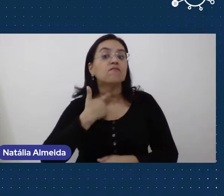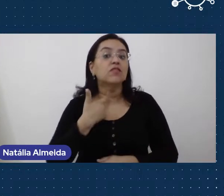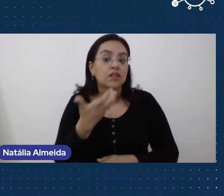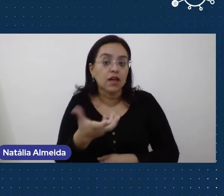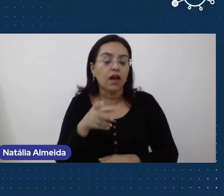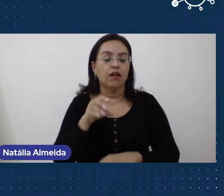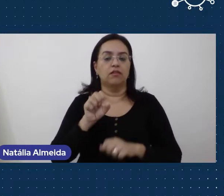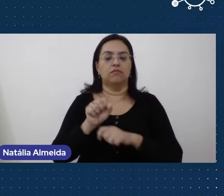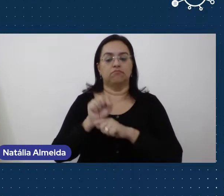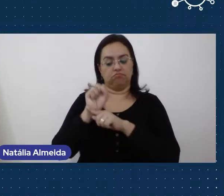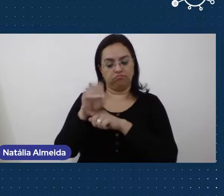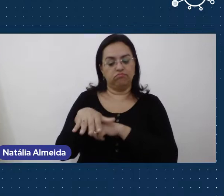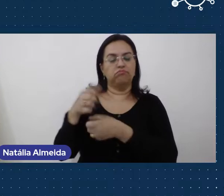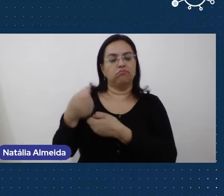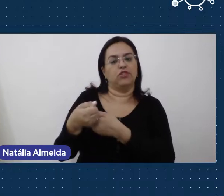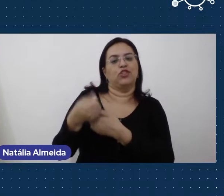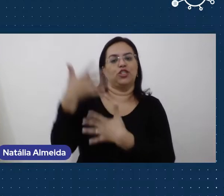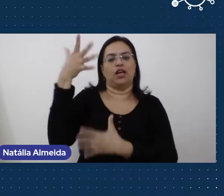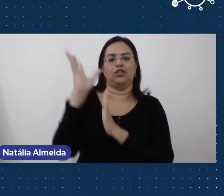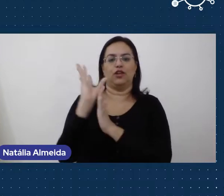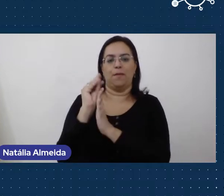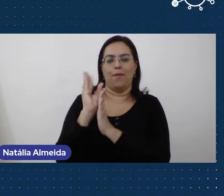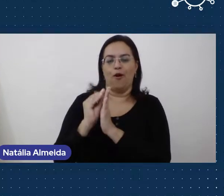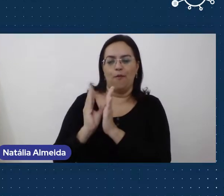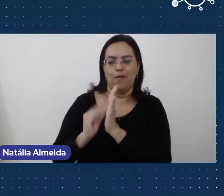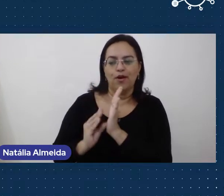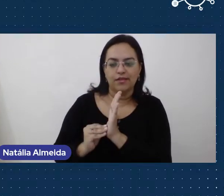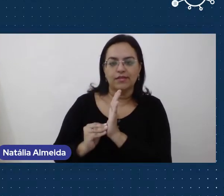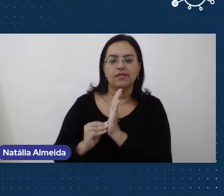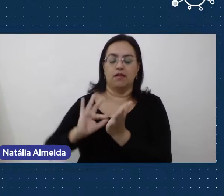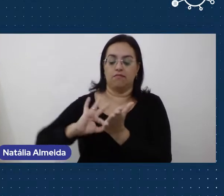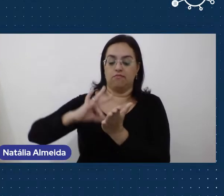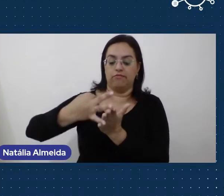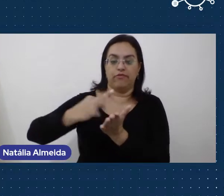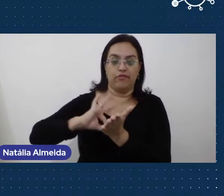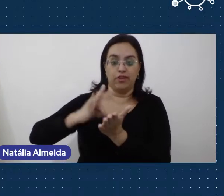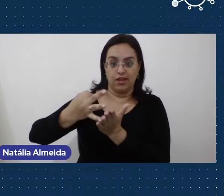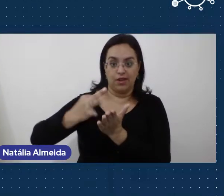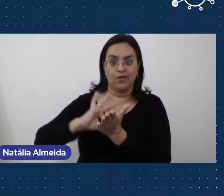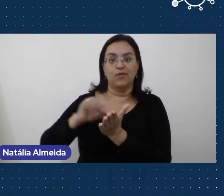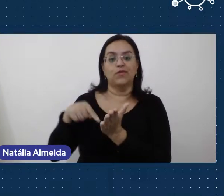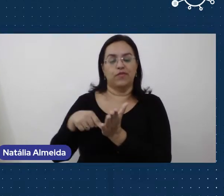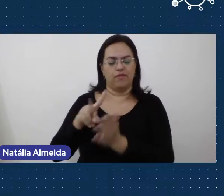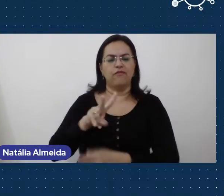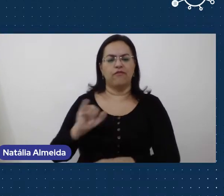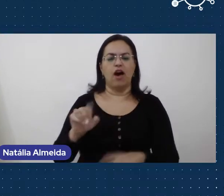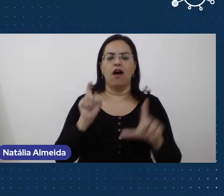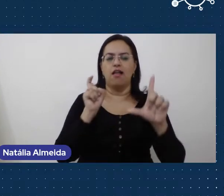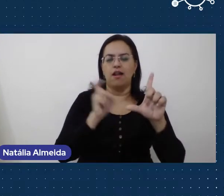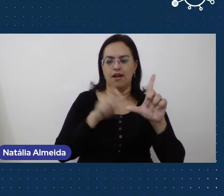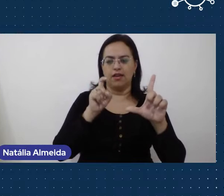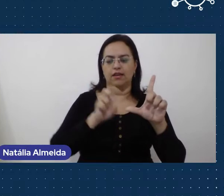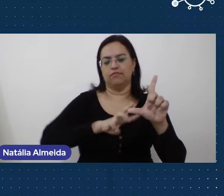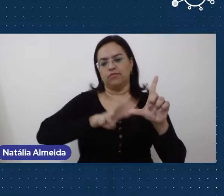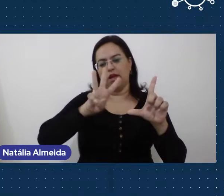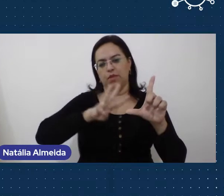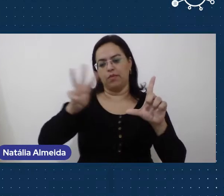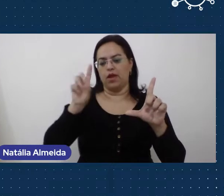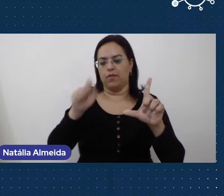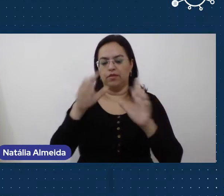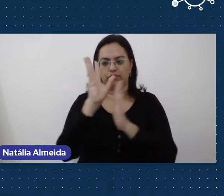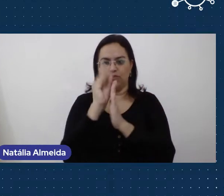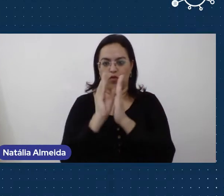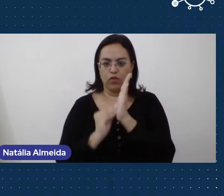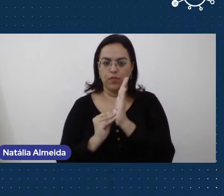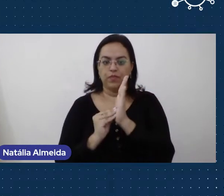que vai ficar disponível aí no momento da interação. Vai sair aí um link com o formulário e você preenche. Esse formulário